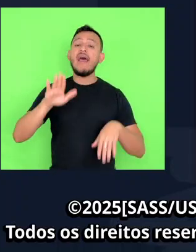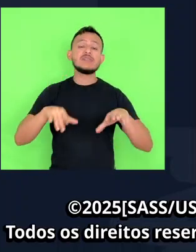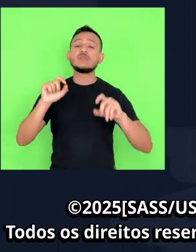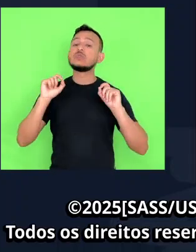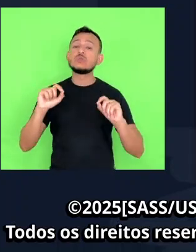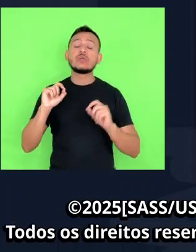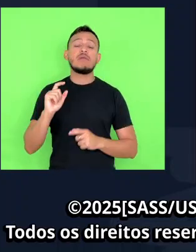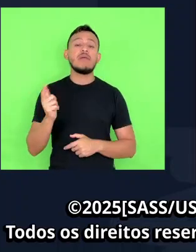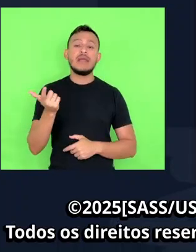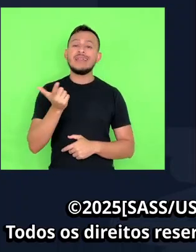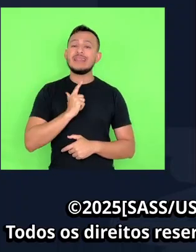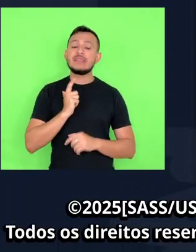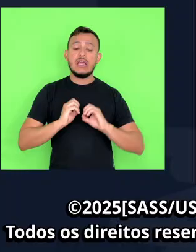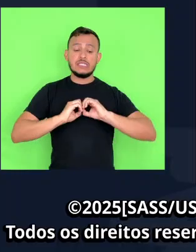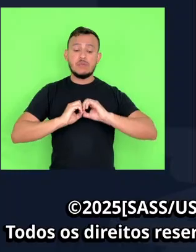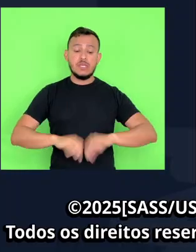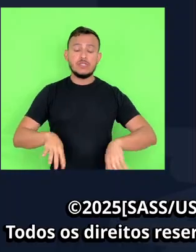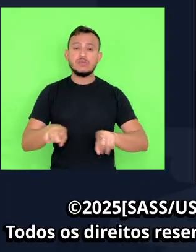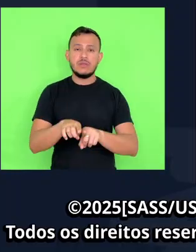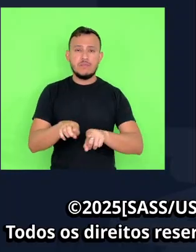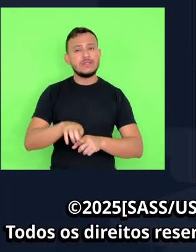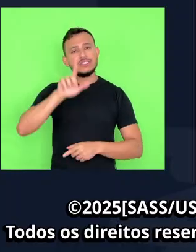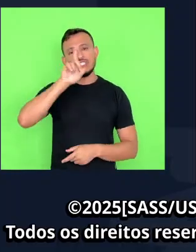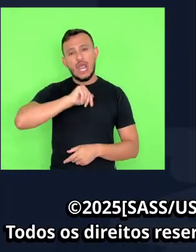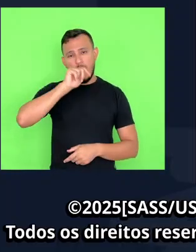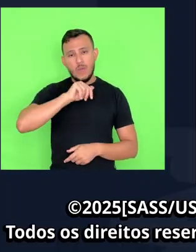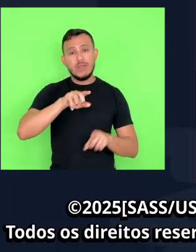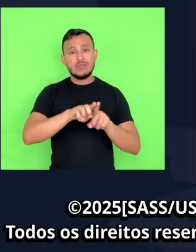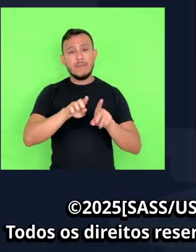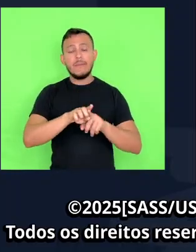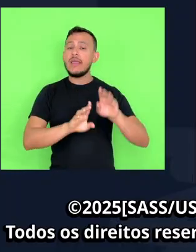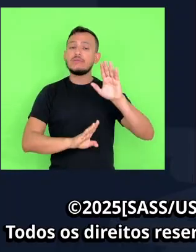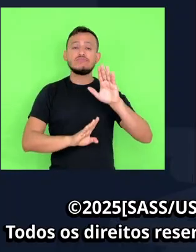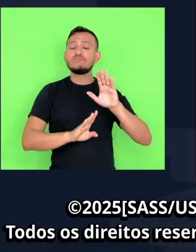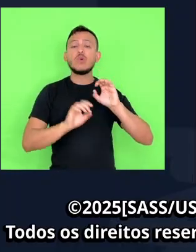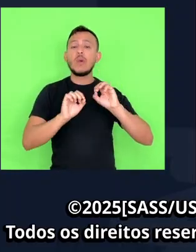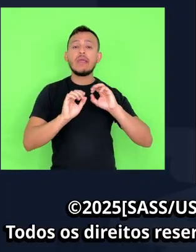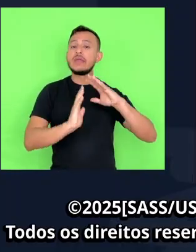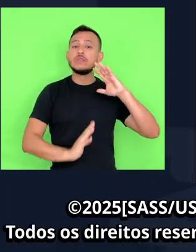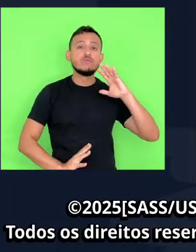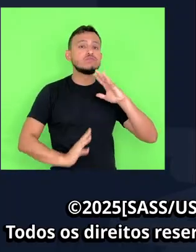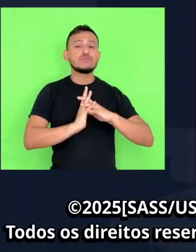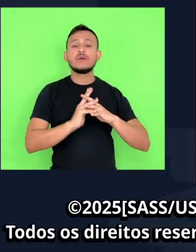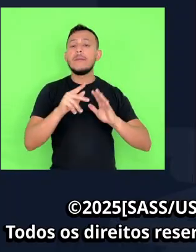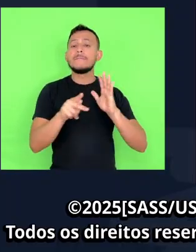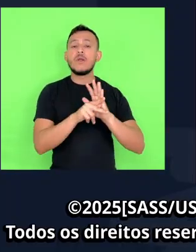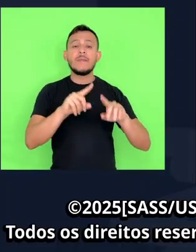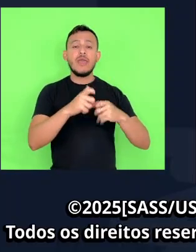com grande até desperdício de água e esgotamento, muitas vezes, desses recursos hídricos.